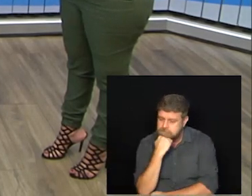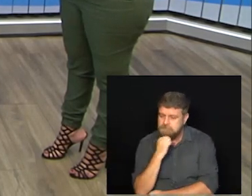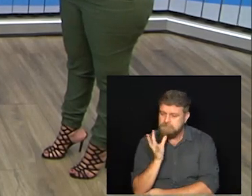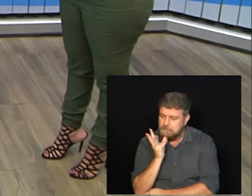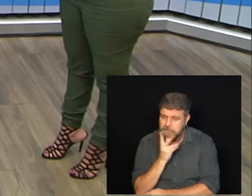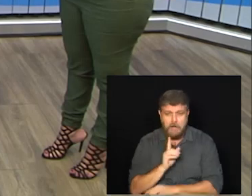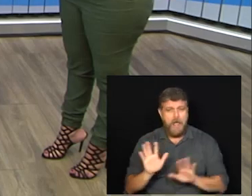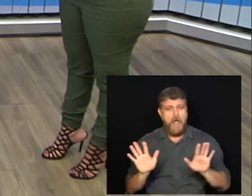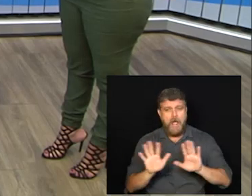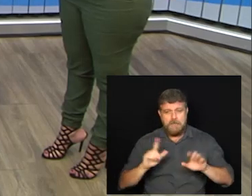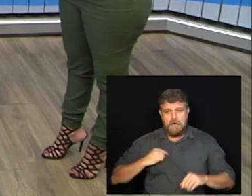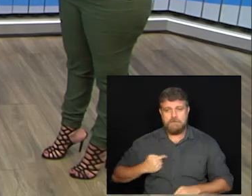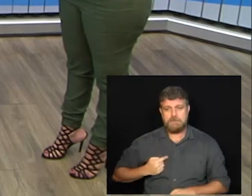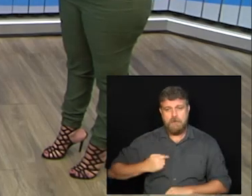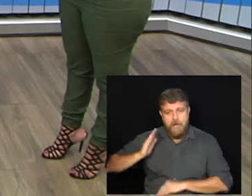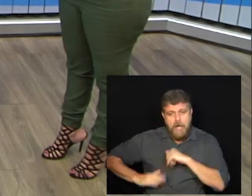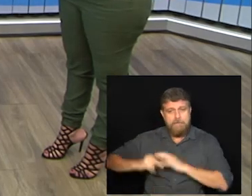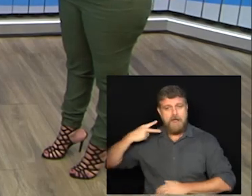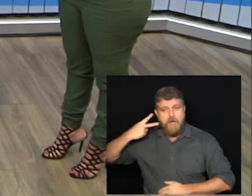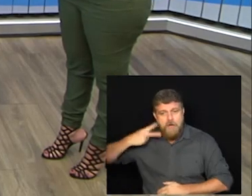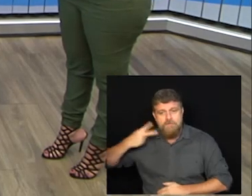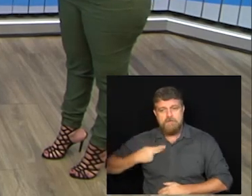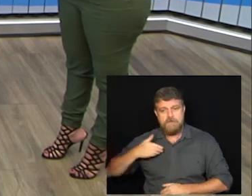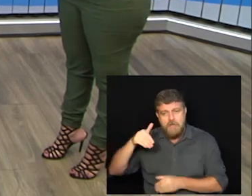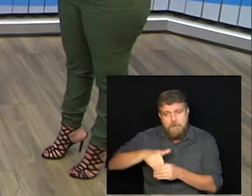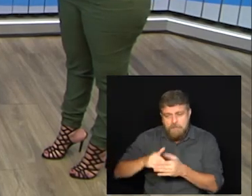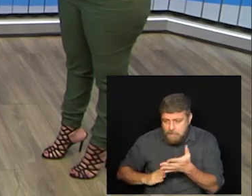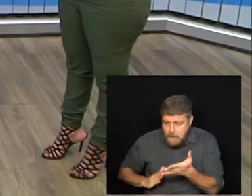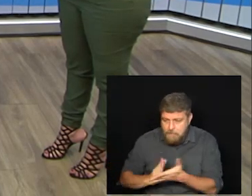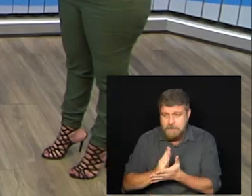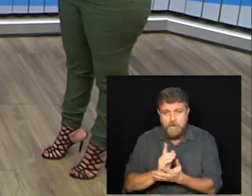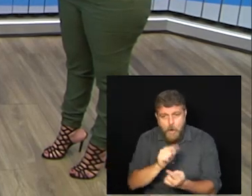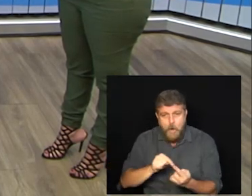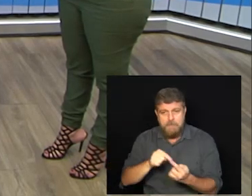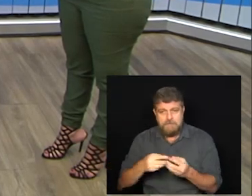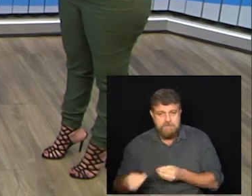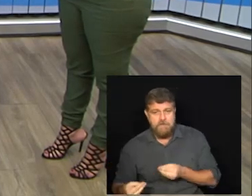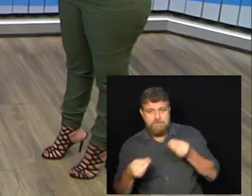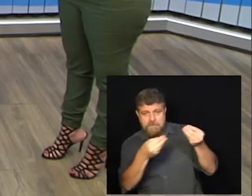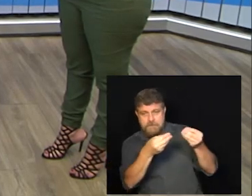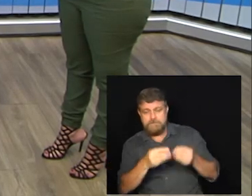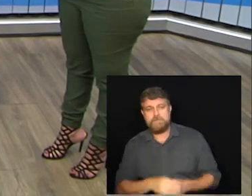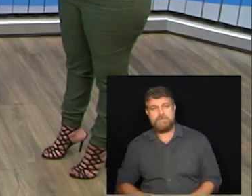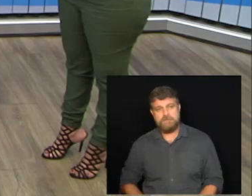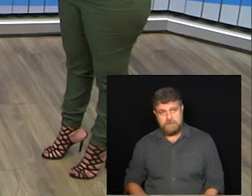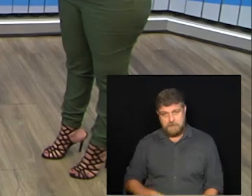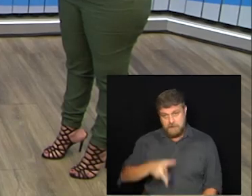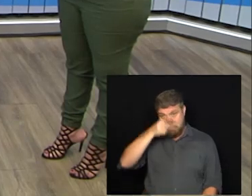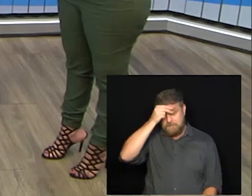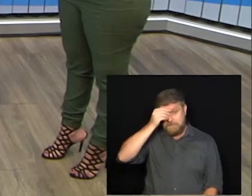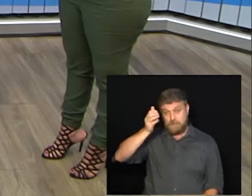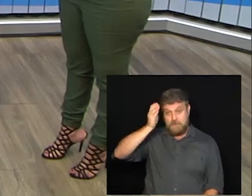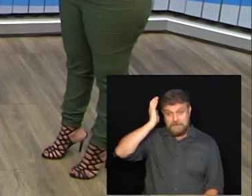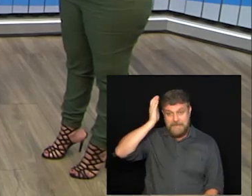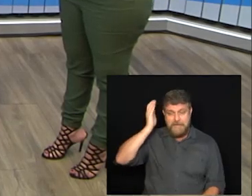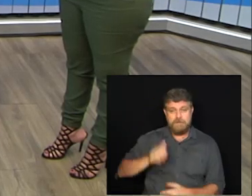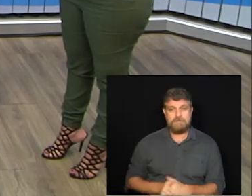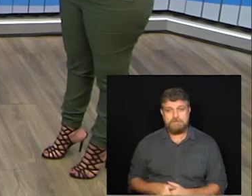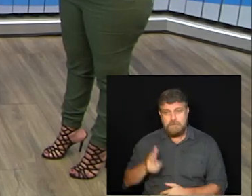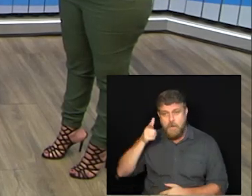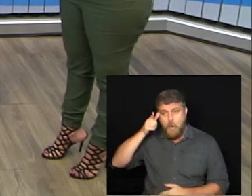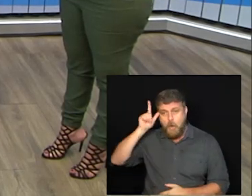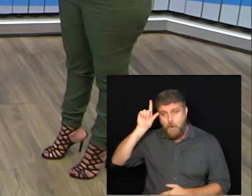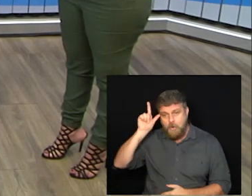se movimentando e aprovando, então, este projeto de lei que foi enviado pelo prefeito Dário Saad. Ontem, o município